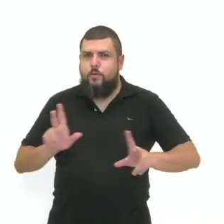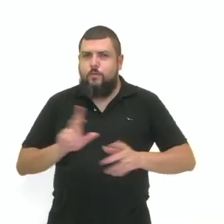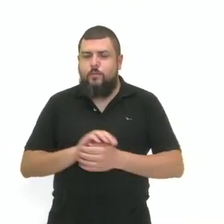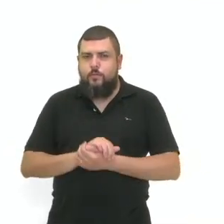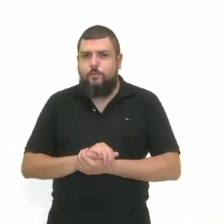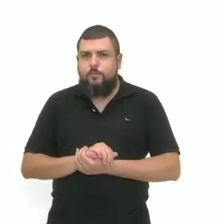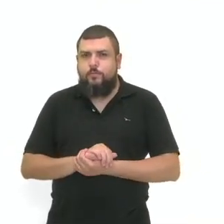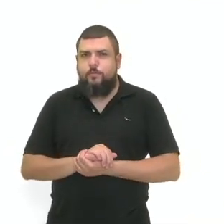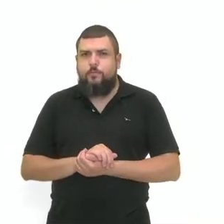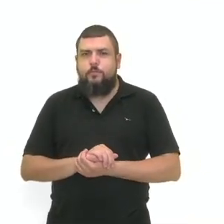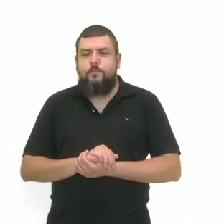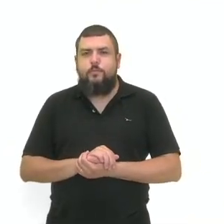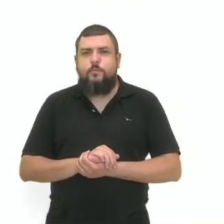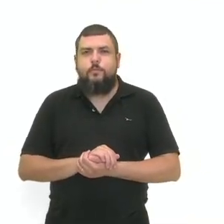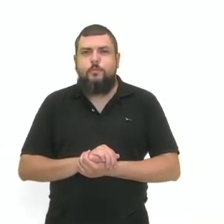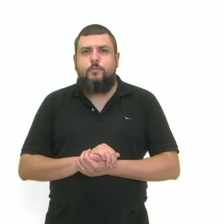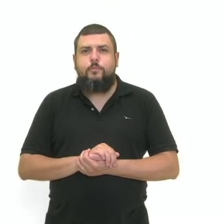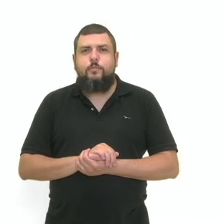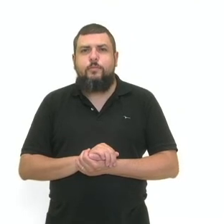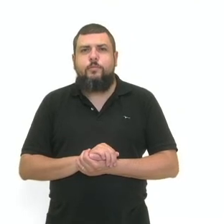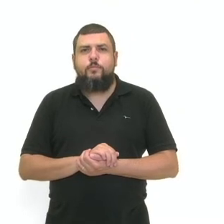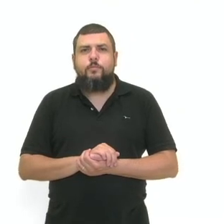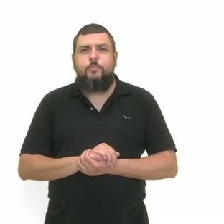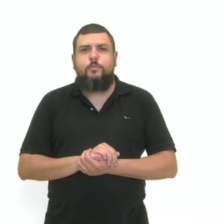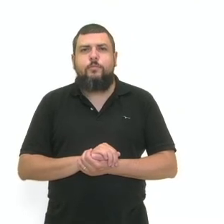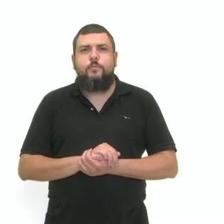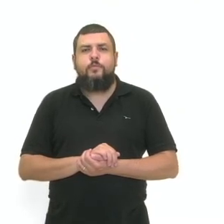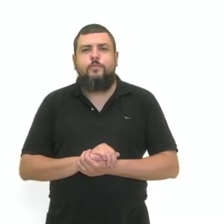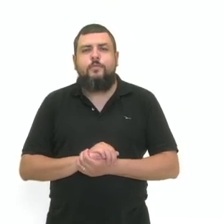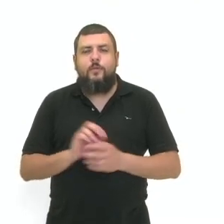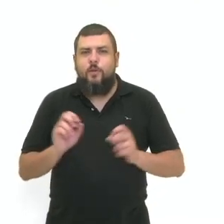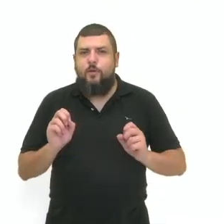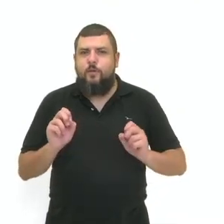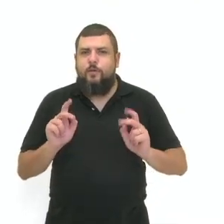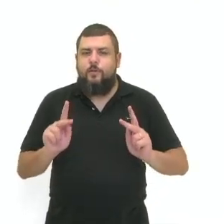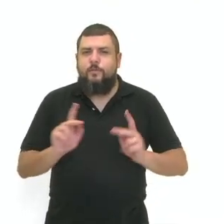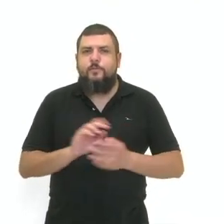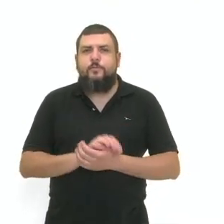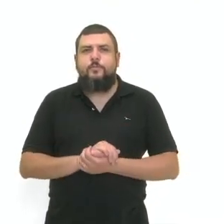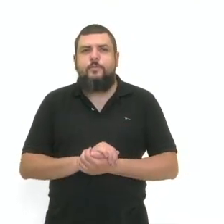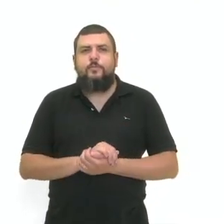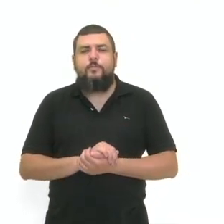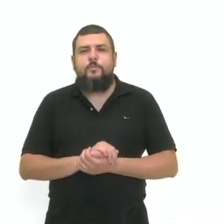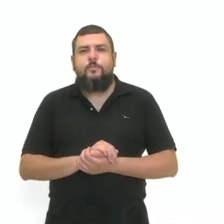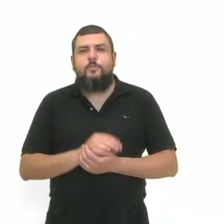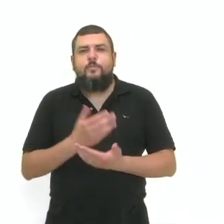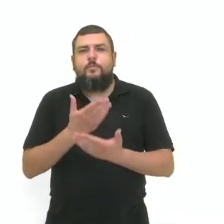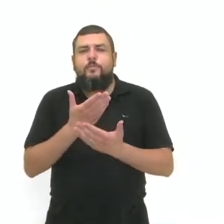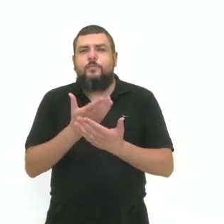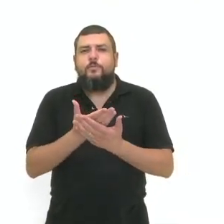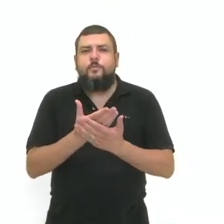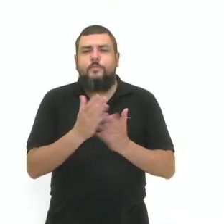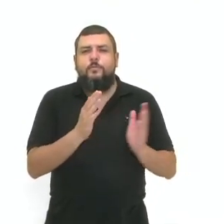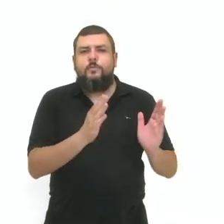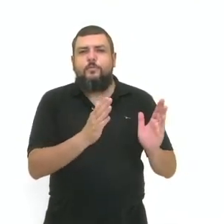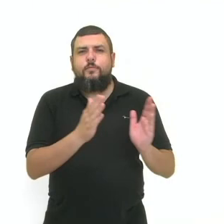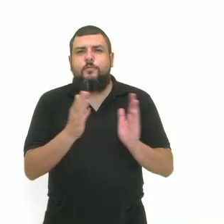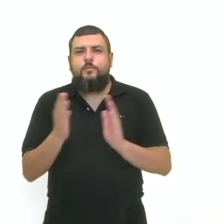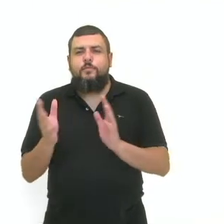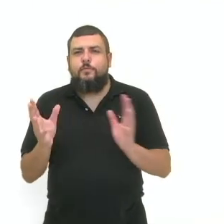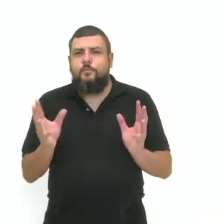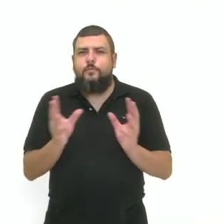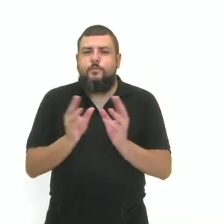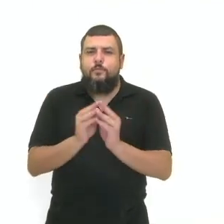vezes, multiplicando 1024, certo? Então, o que nós vimos na aula de hoje?